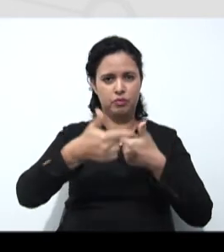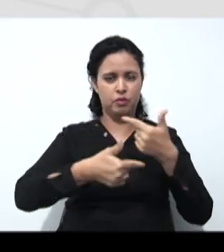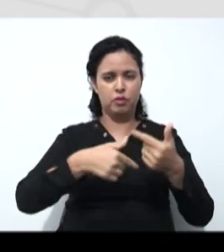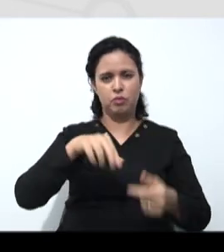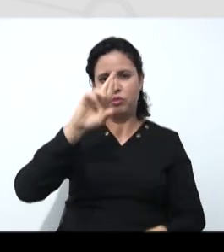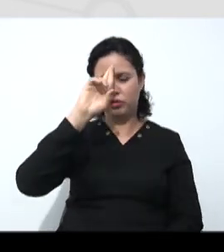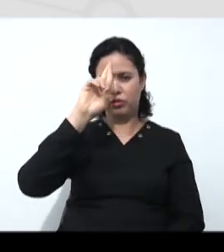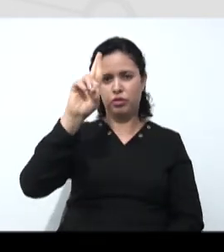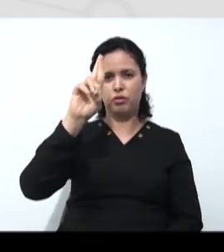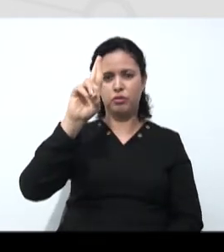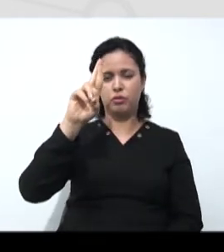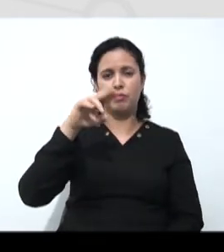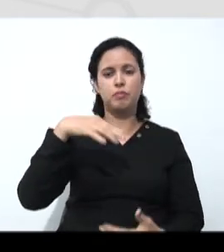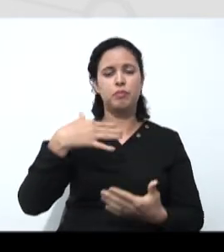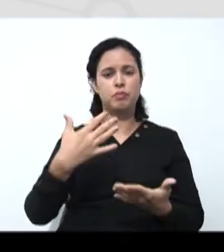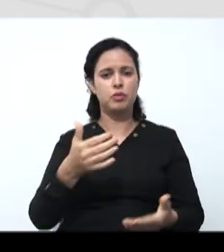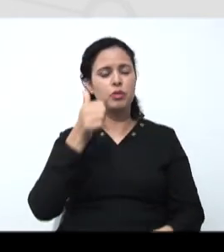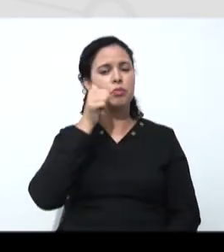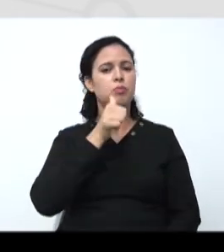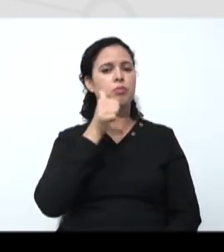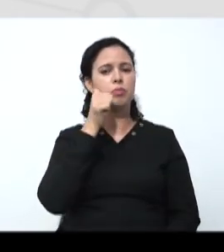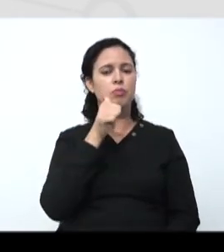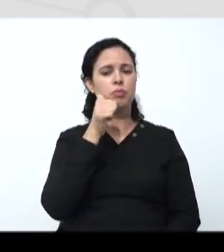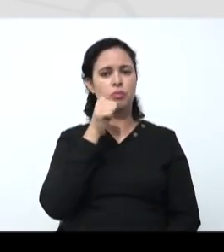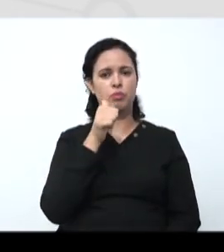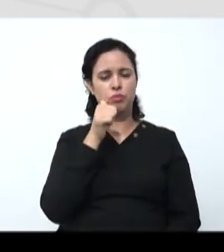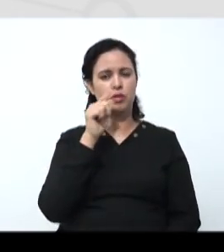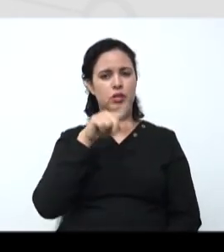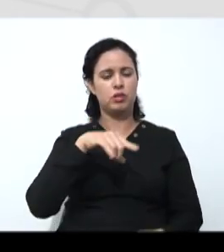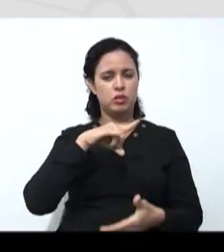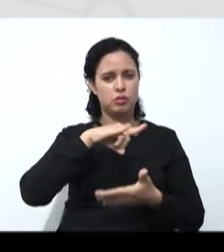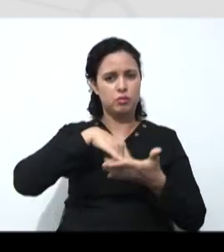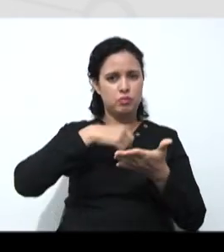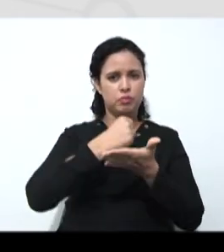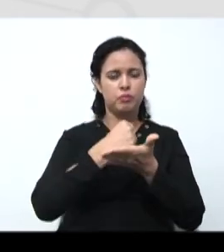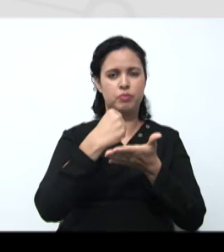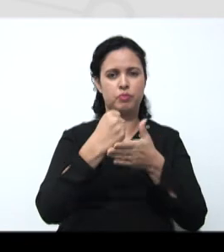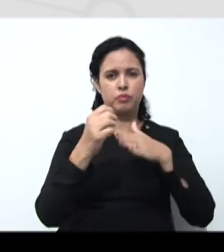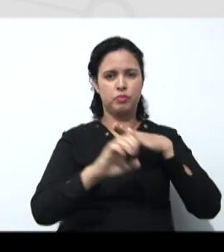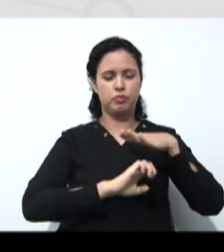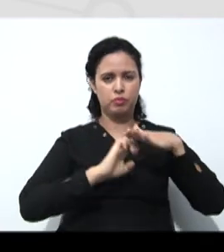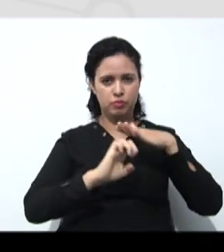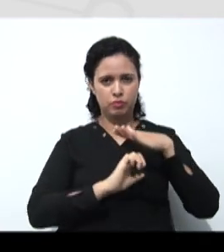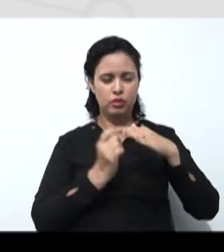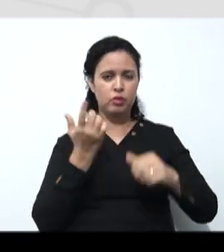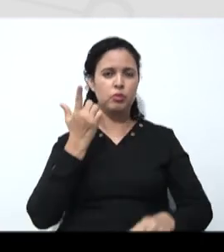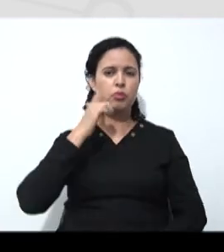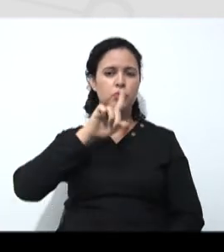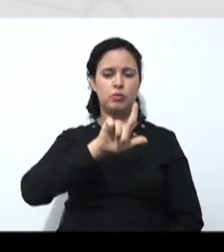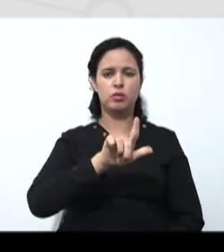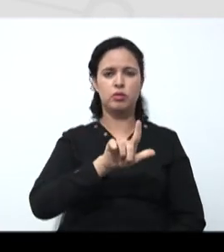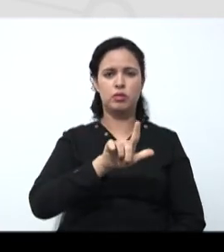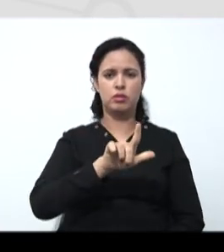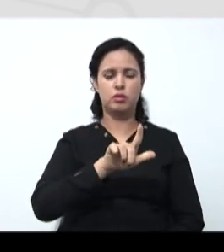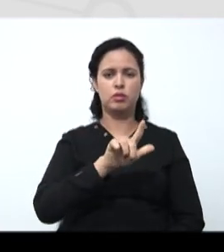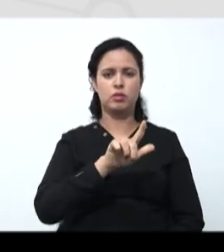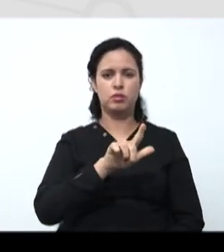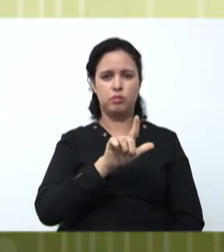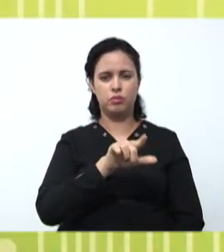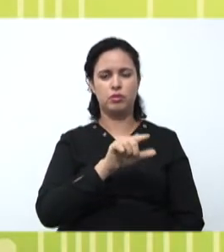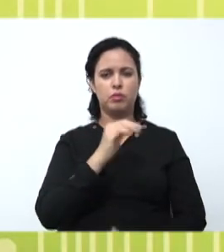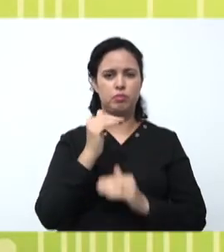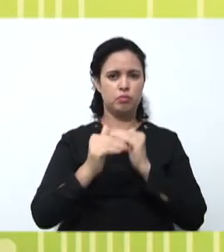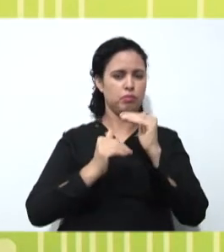chefia. Então veja que ela é ela é contratada de uma empresa e ela conseguiu alcançar um